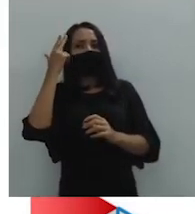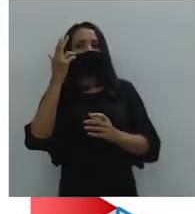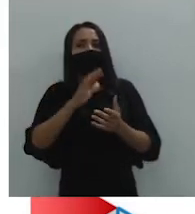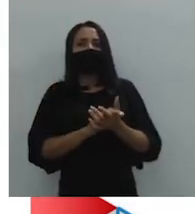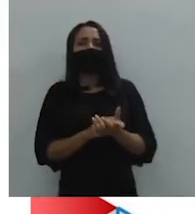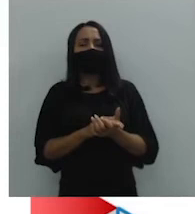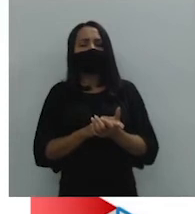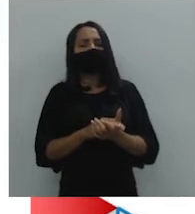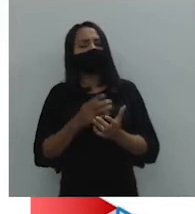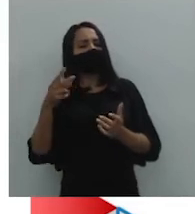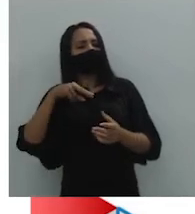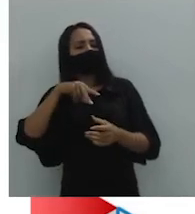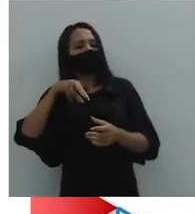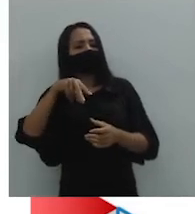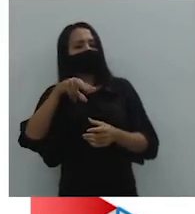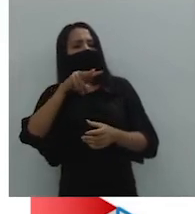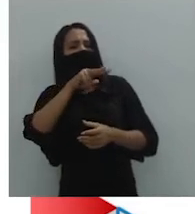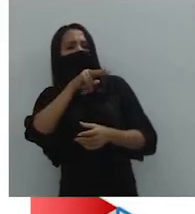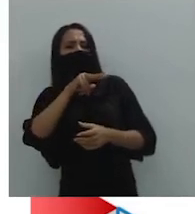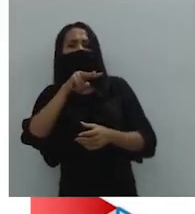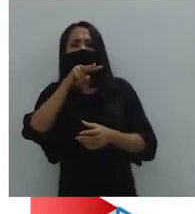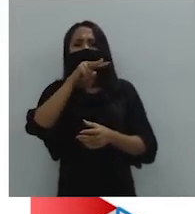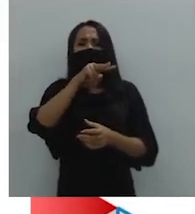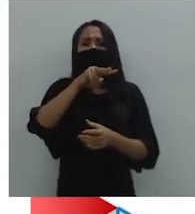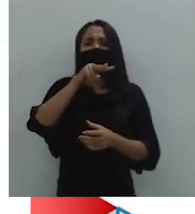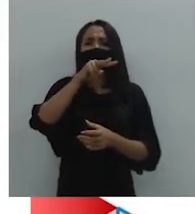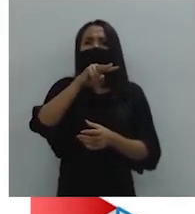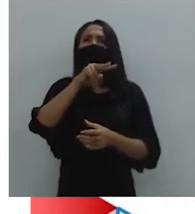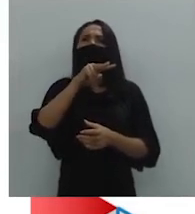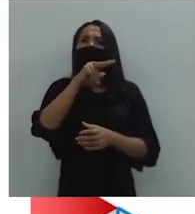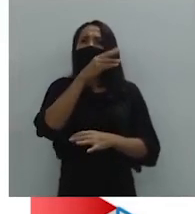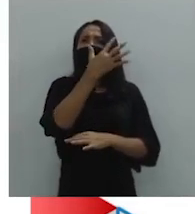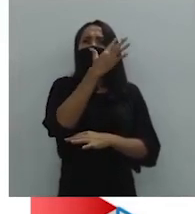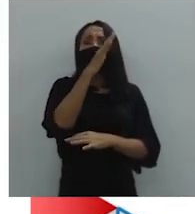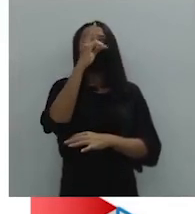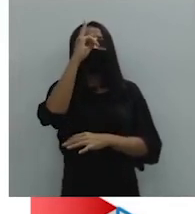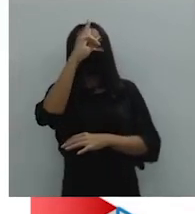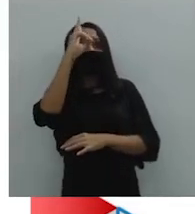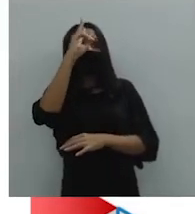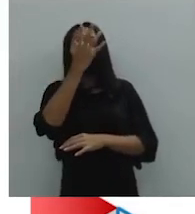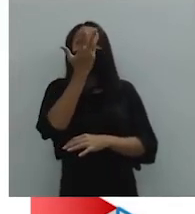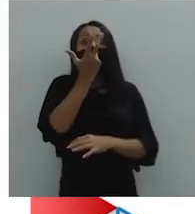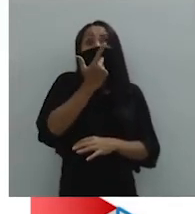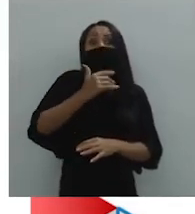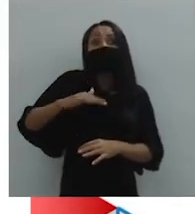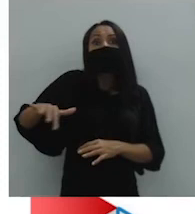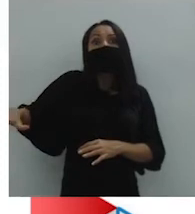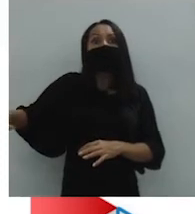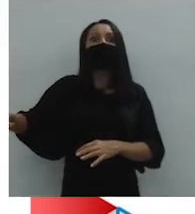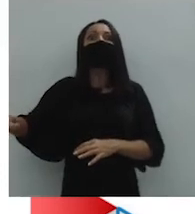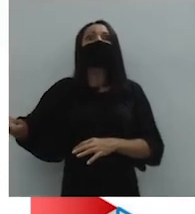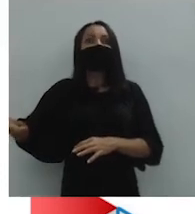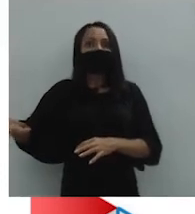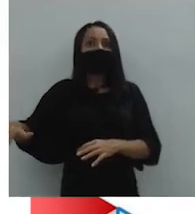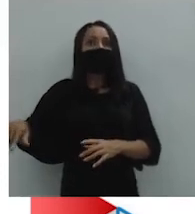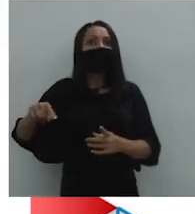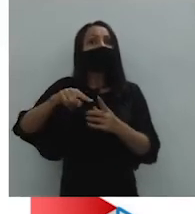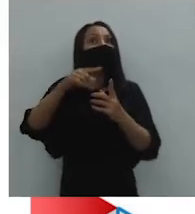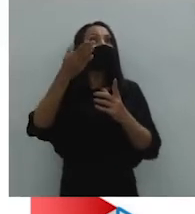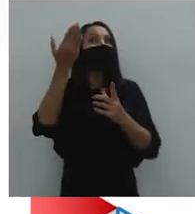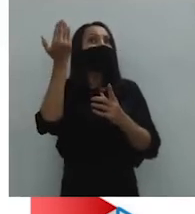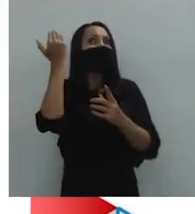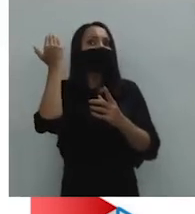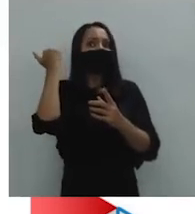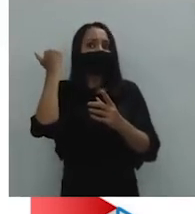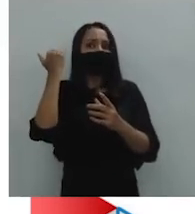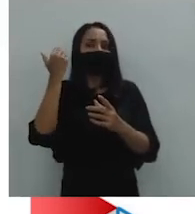determinados lugares, né? Isso depois já da fase adulta, enfim, e lembrarmos, eita, naquele local onde hoje é uma